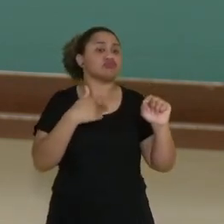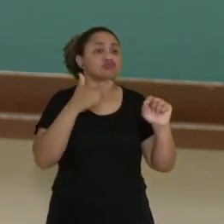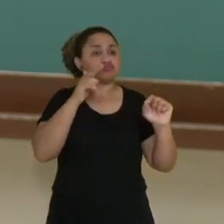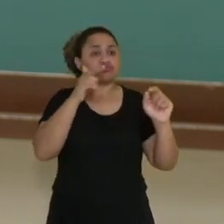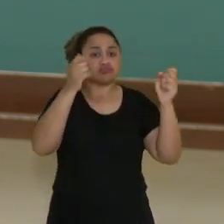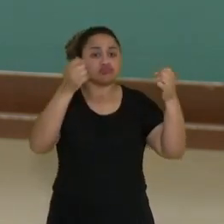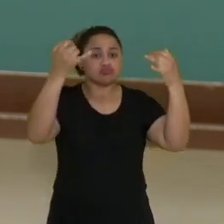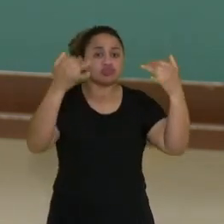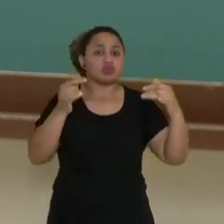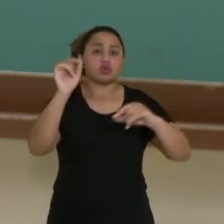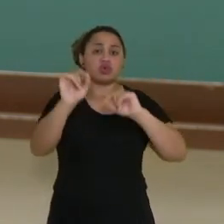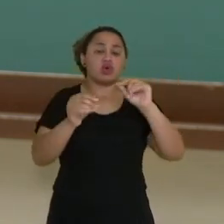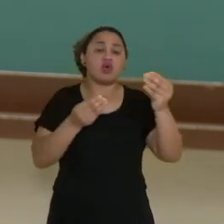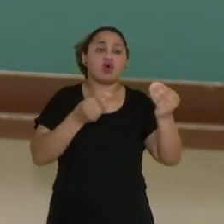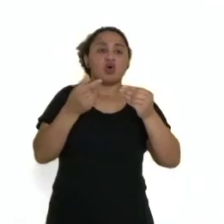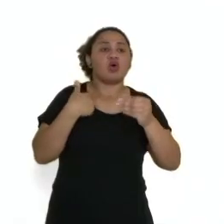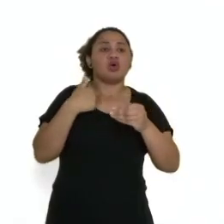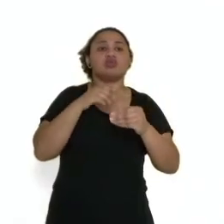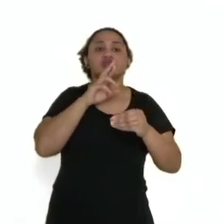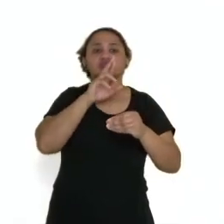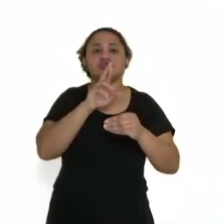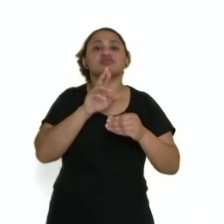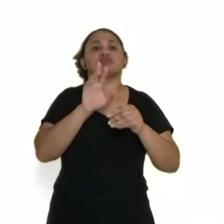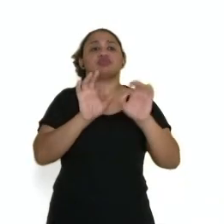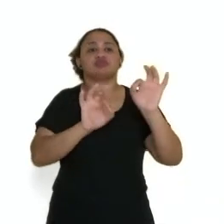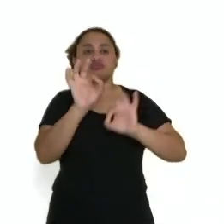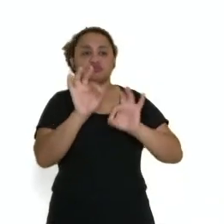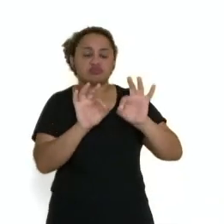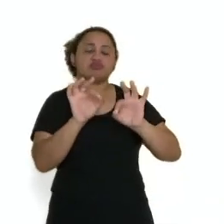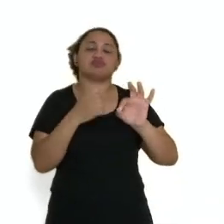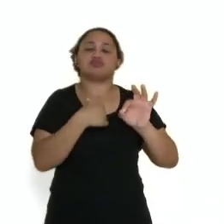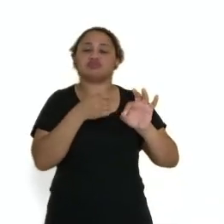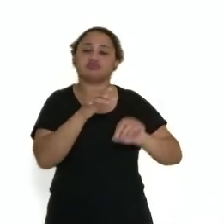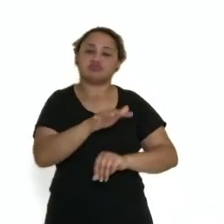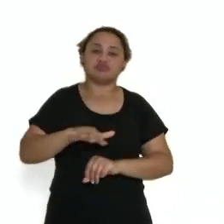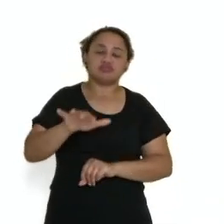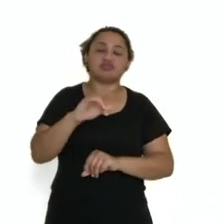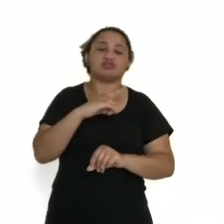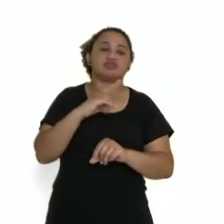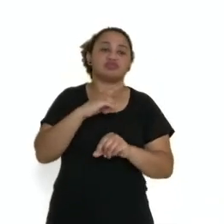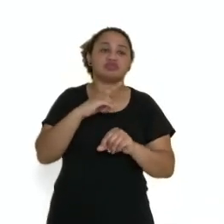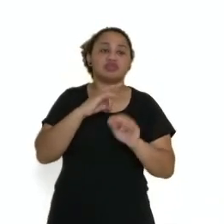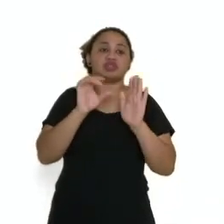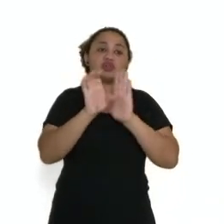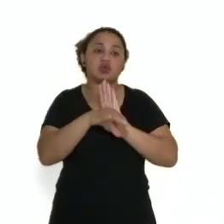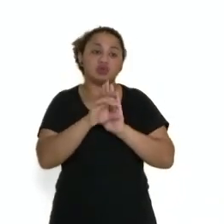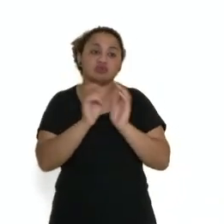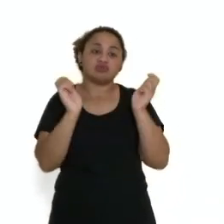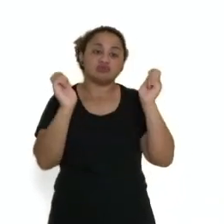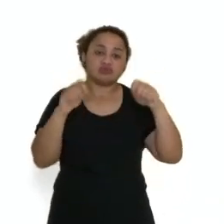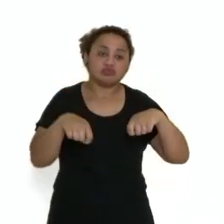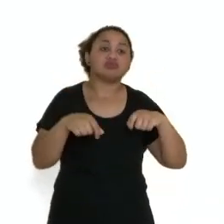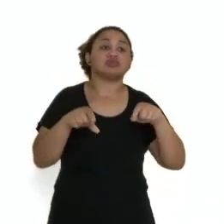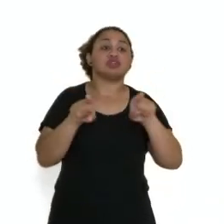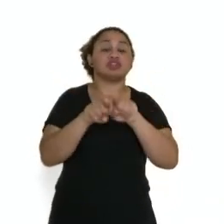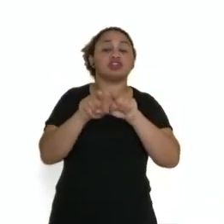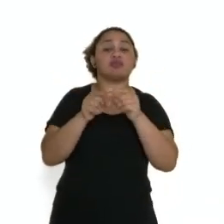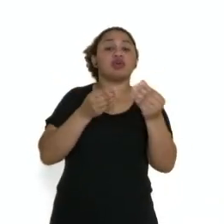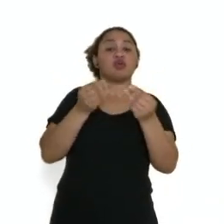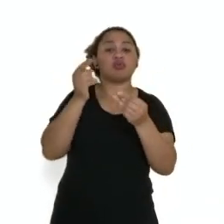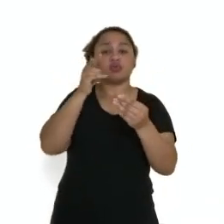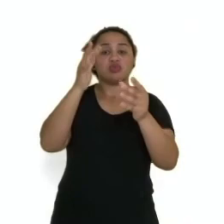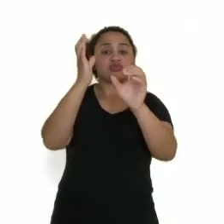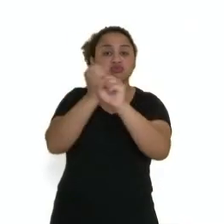falamos sobre como resolver e elaborar problemas envolvendo conceitos de probabilidade e